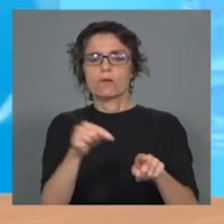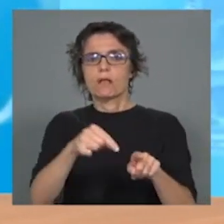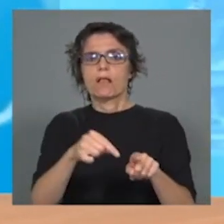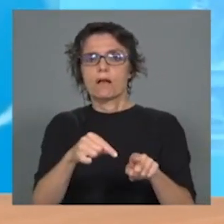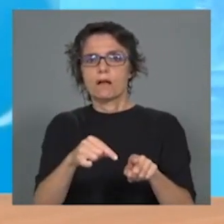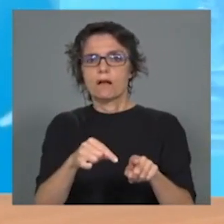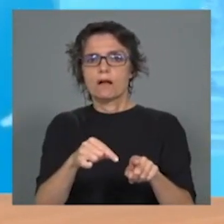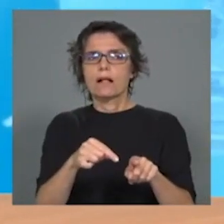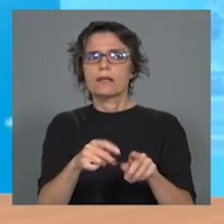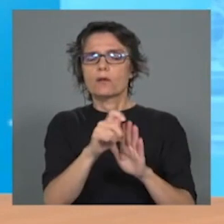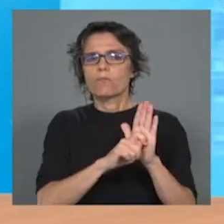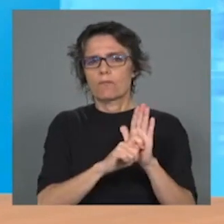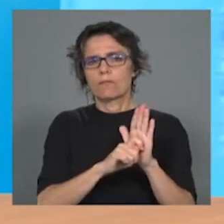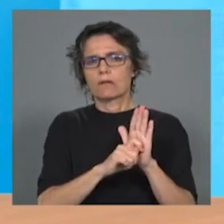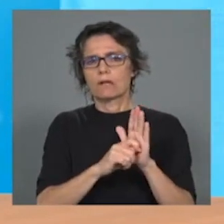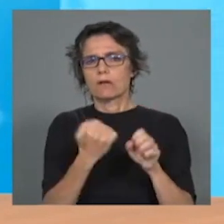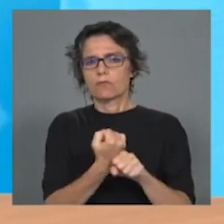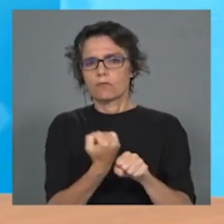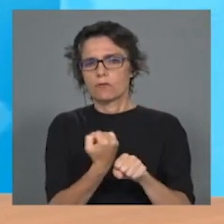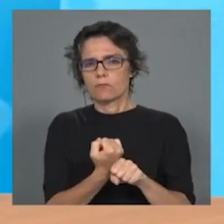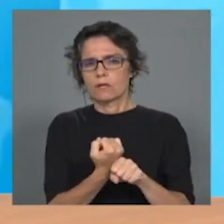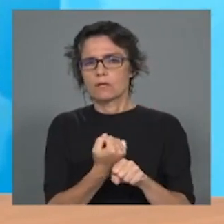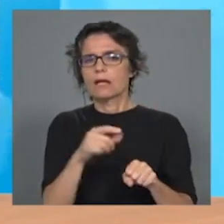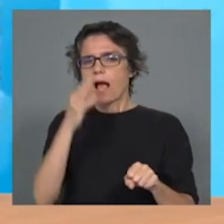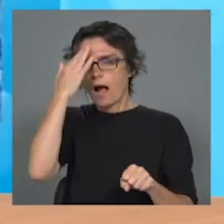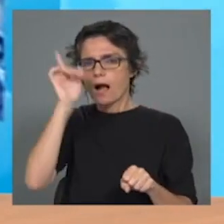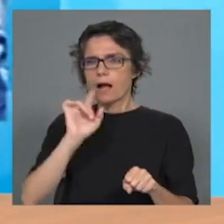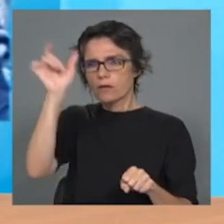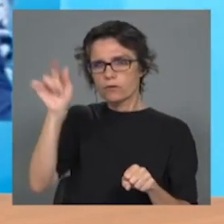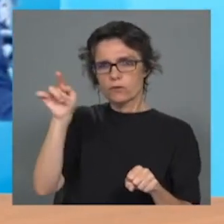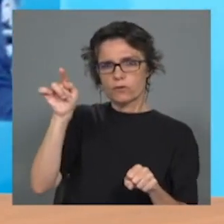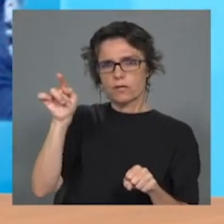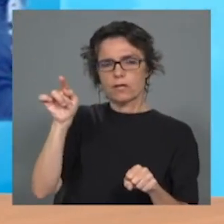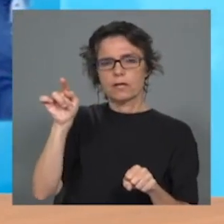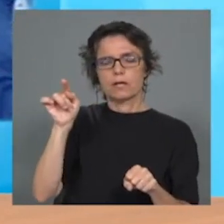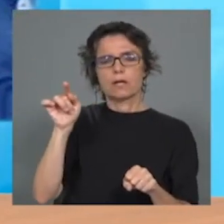sentido ético de serviço. Penso que a Maria de Lourdes Pintacilgo conseguiu